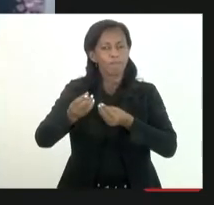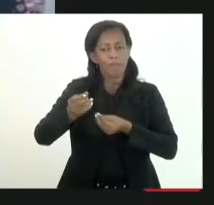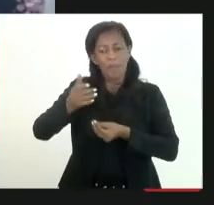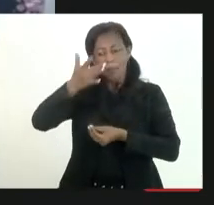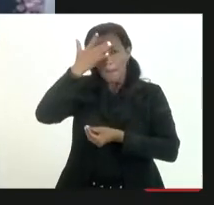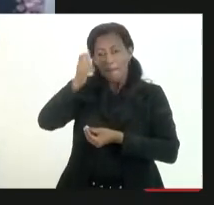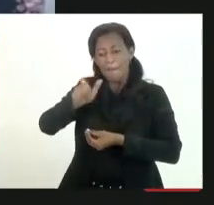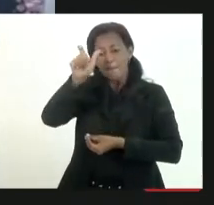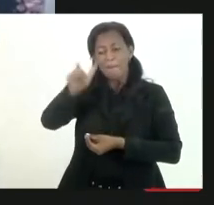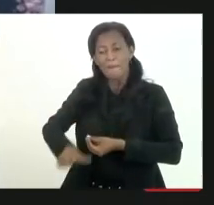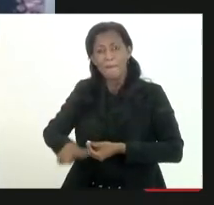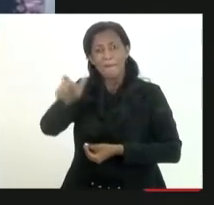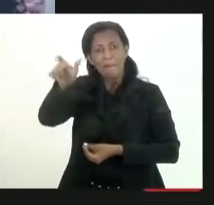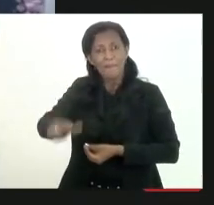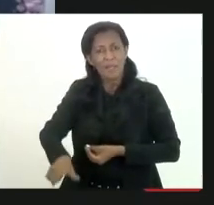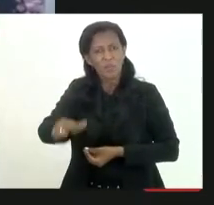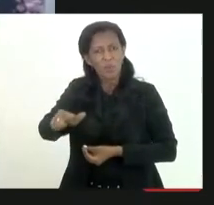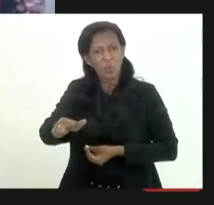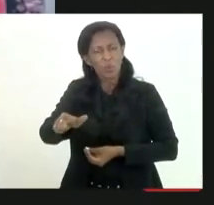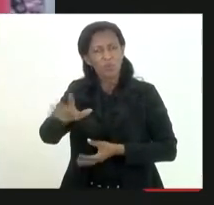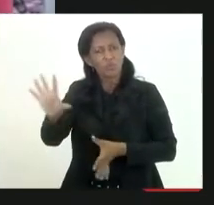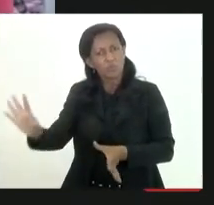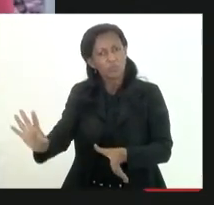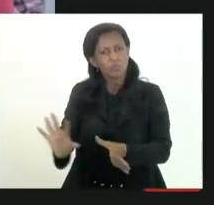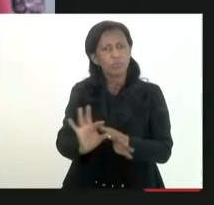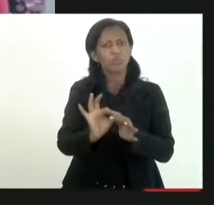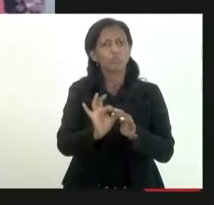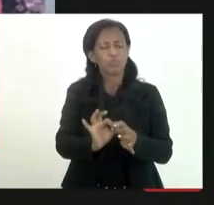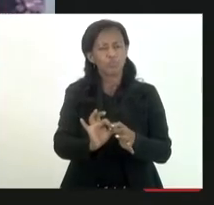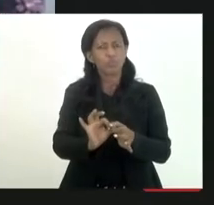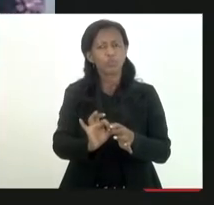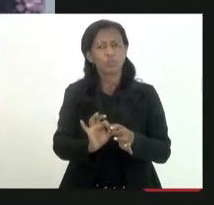cidadãos e cidadãs que compõem aí